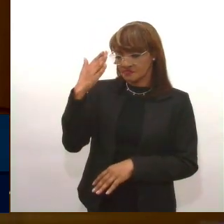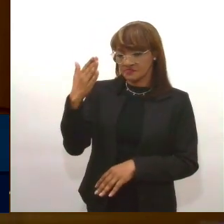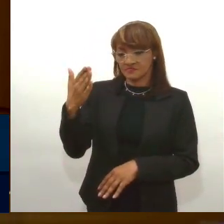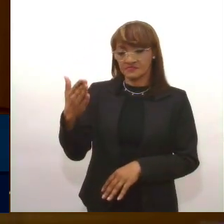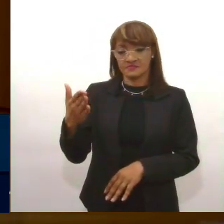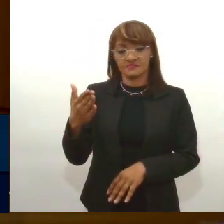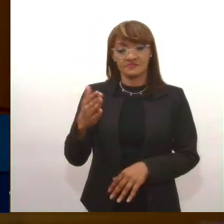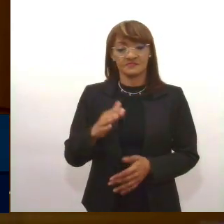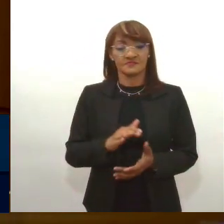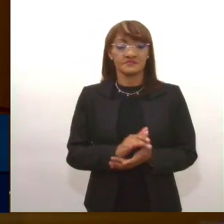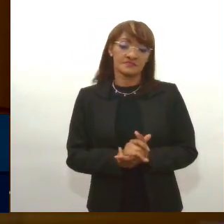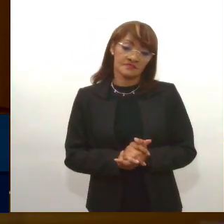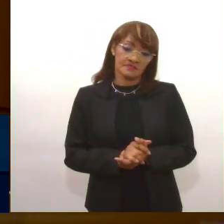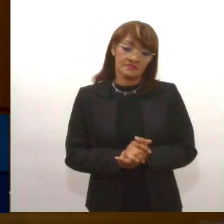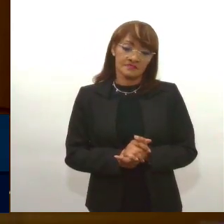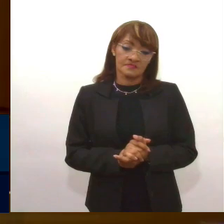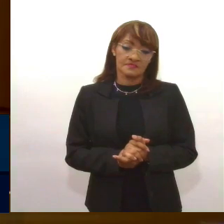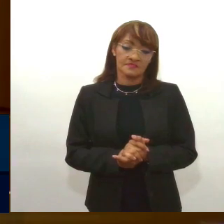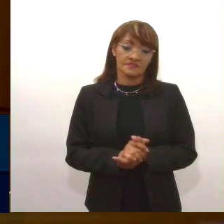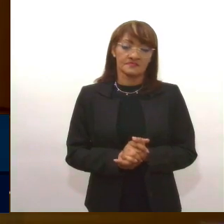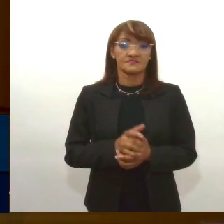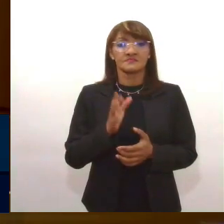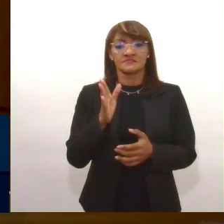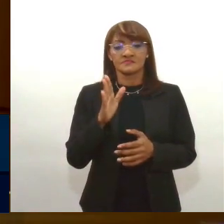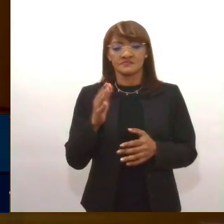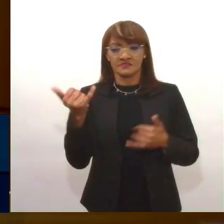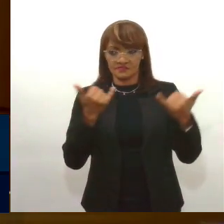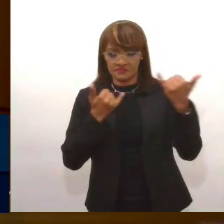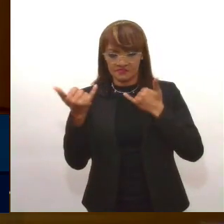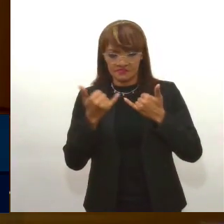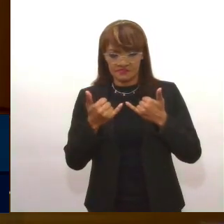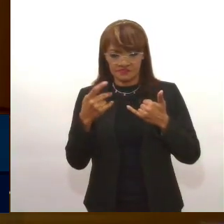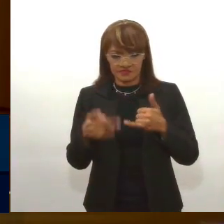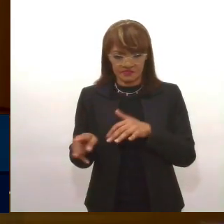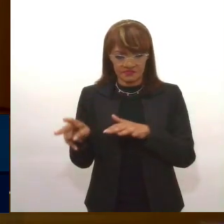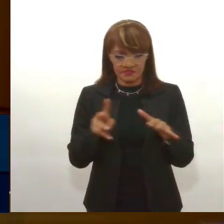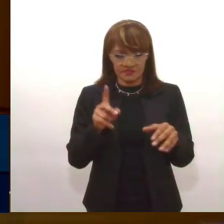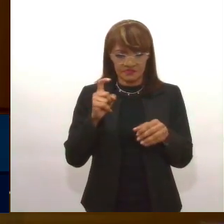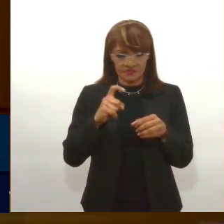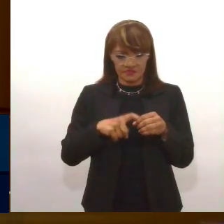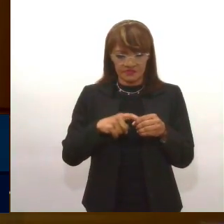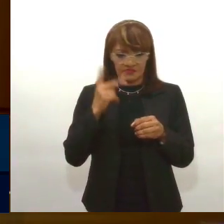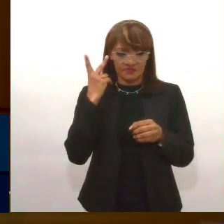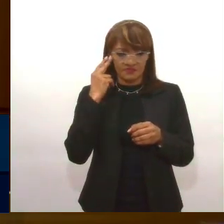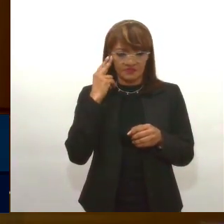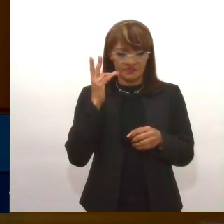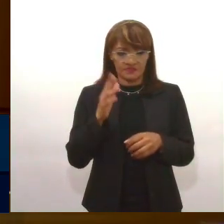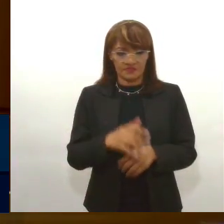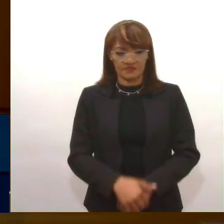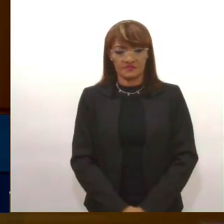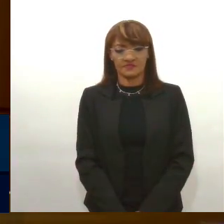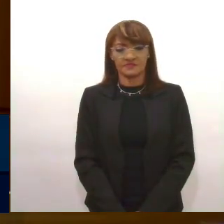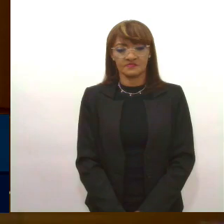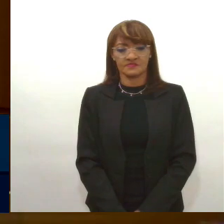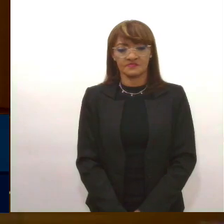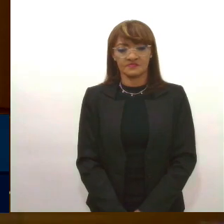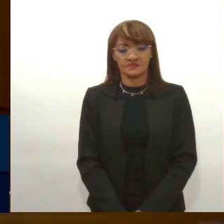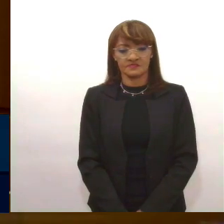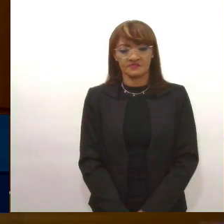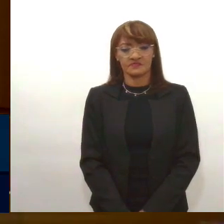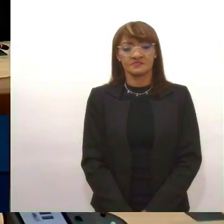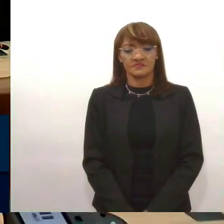queria informação essa semana volta normal né quinta-feira né segunda quarta quinta